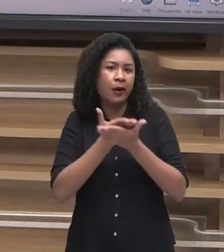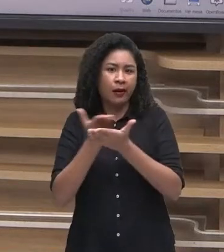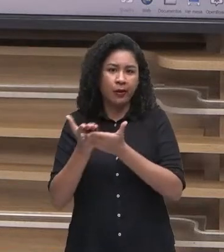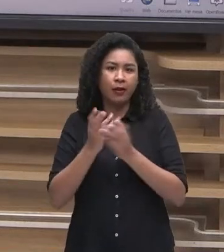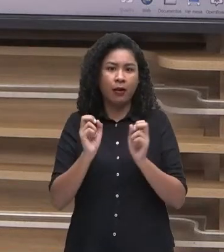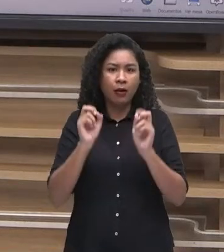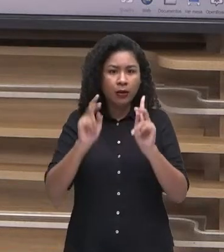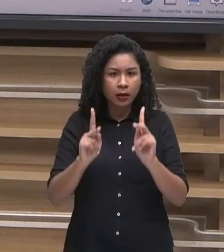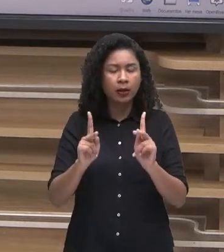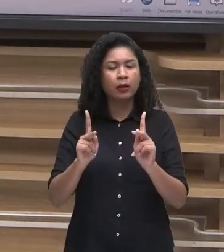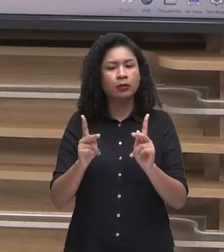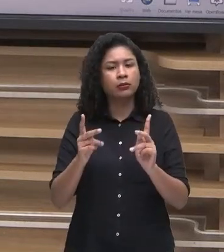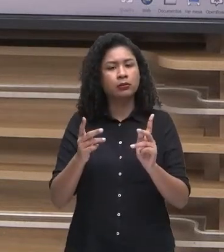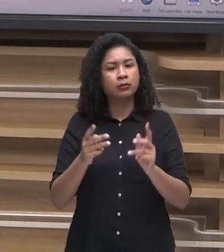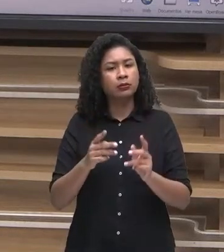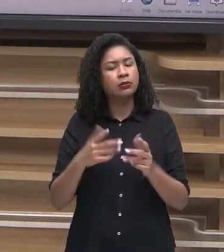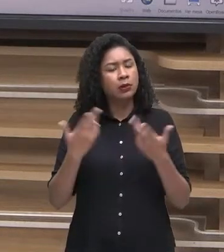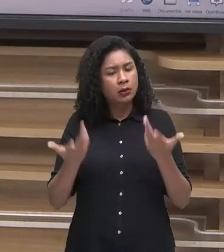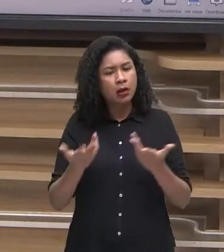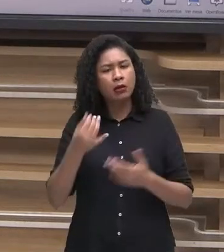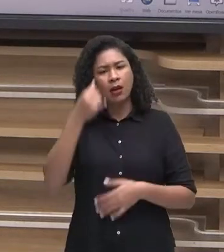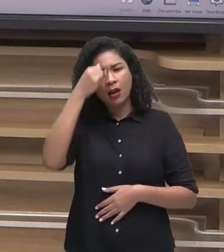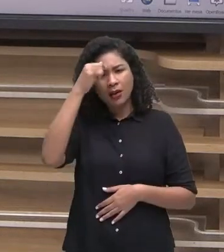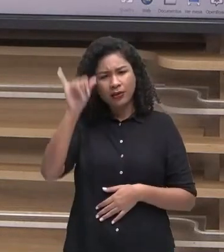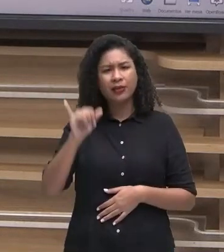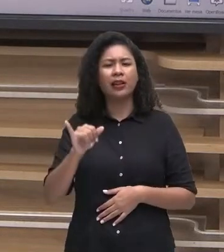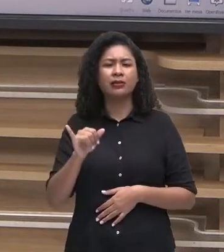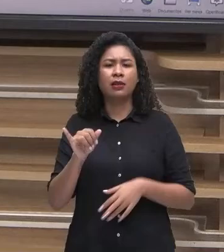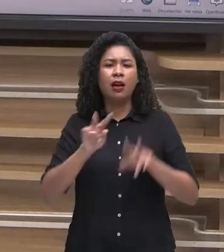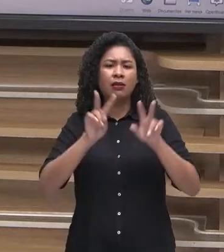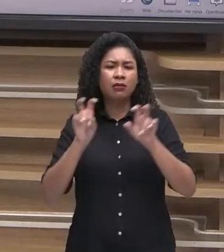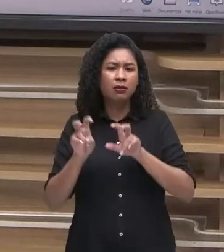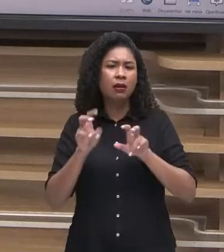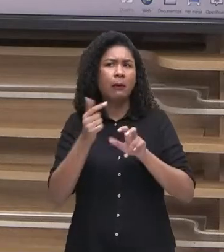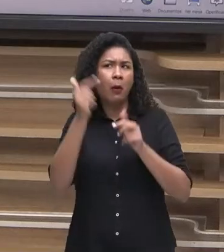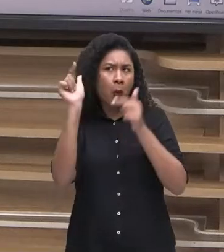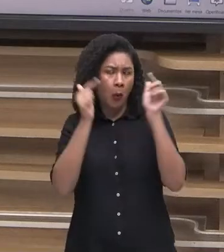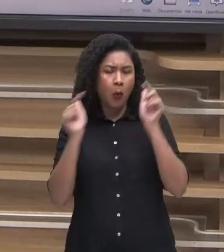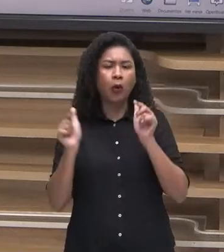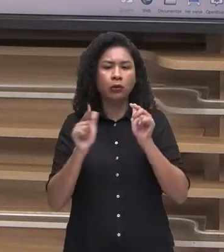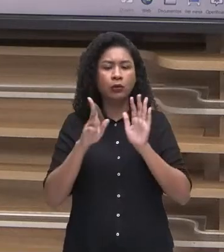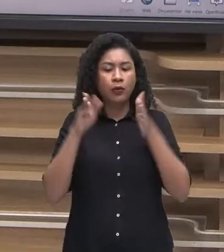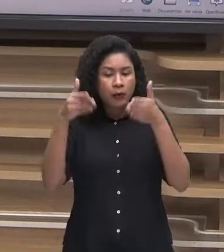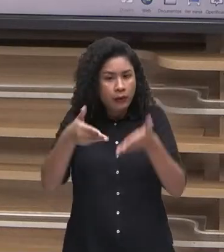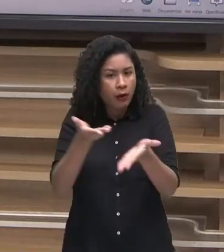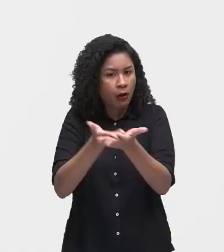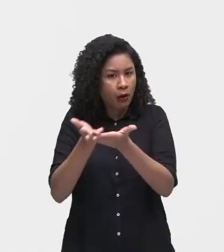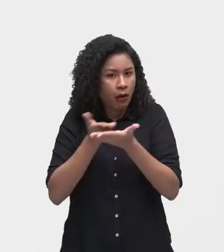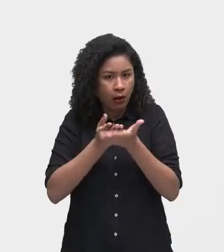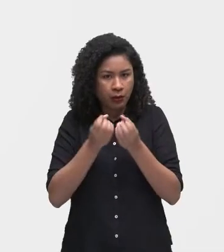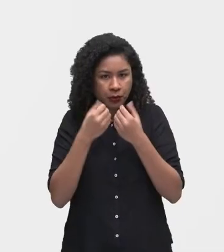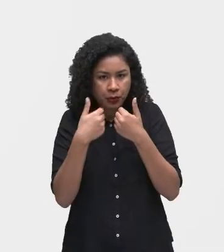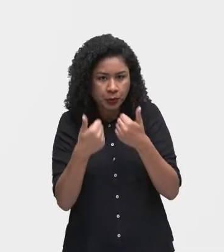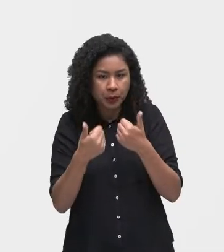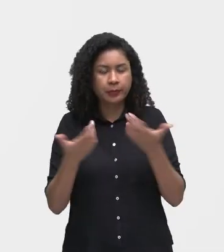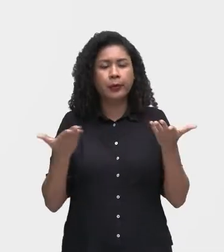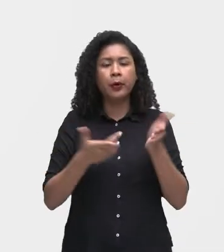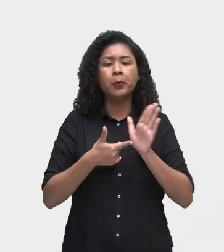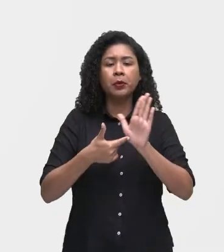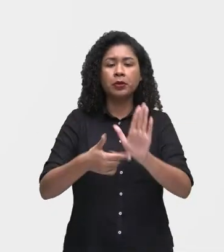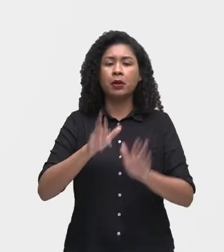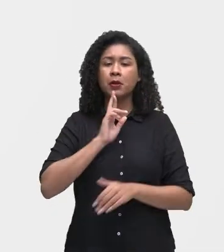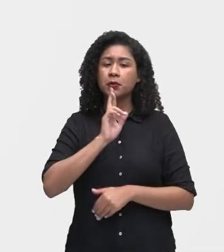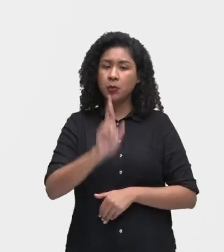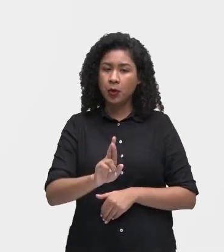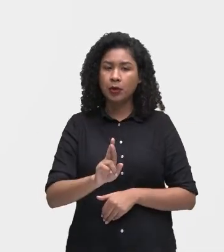aprender história. Então, limitem-se a comentar assuntos relacionados à aula, tá, gente? Vamos ao gabarito agora, ver se vocês conseguiram